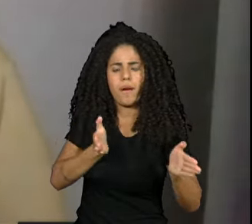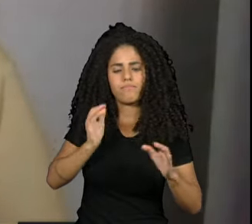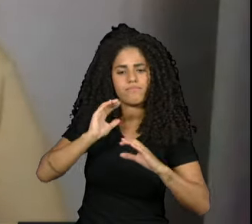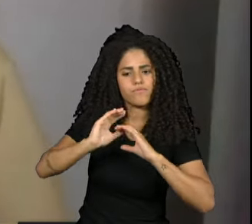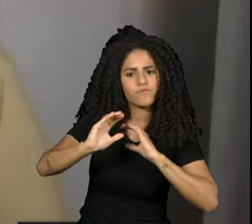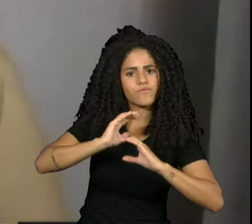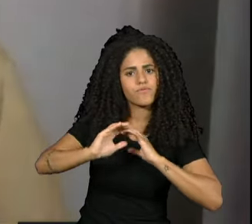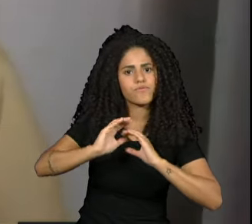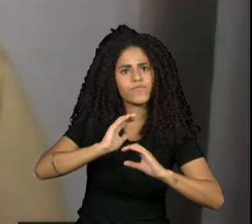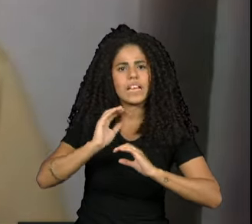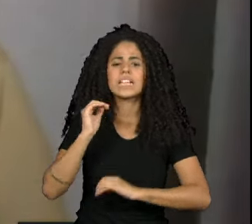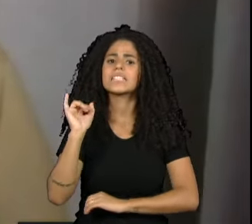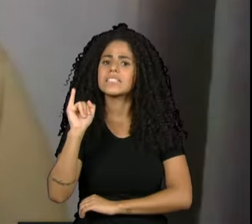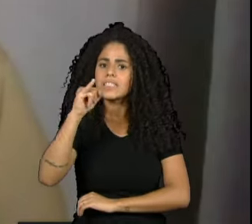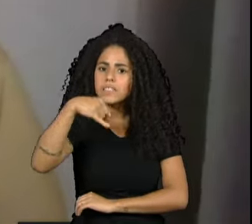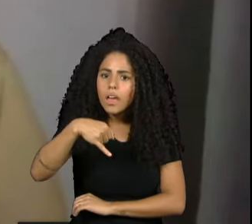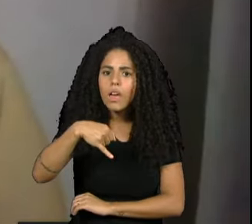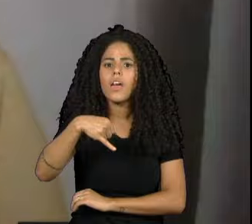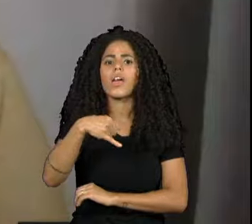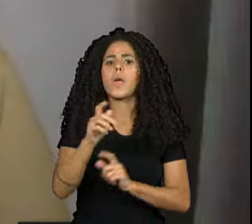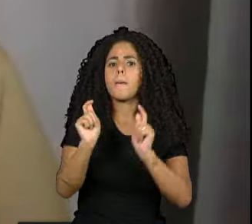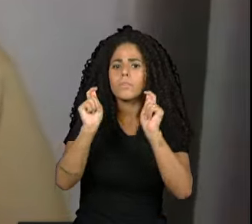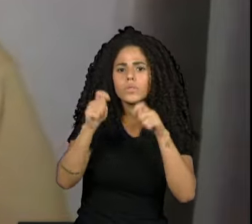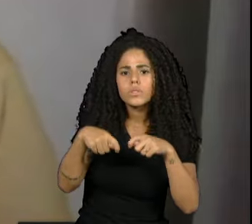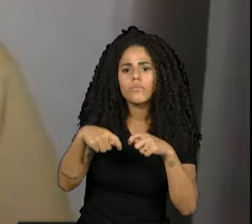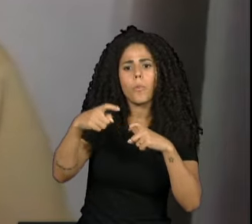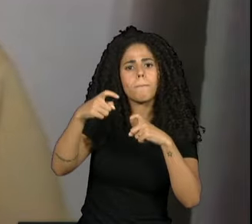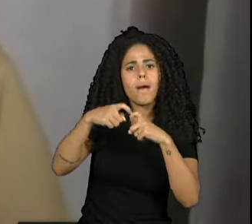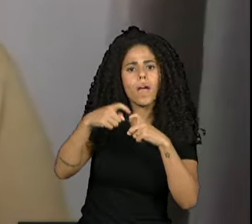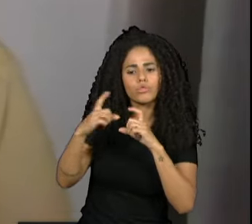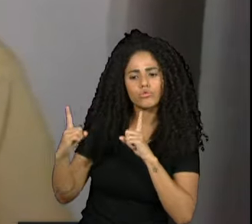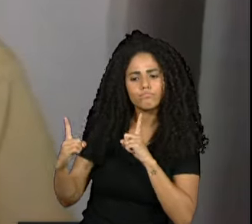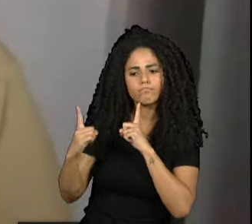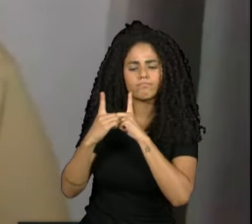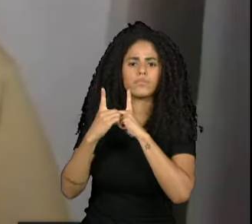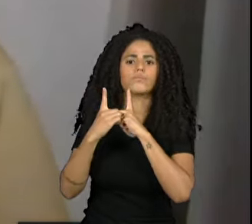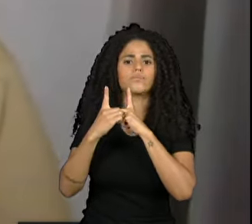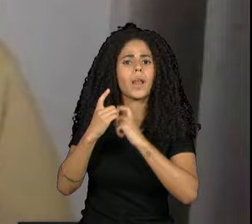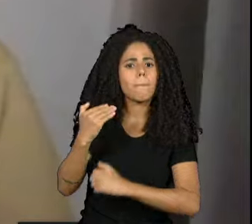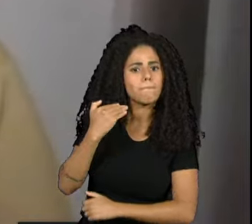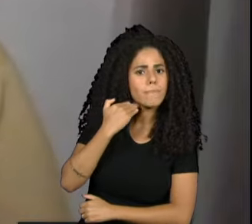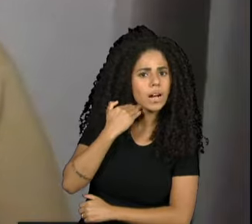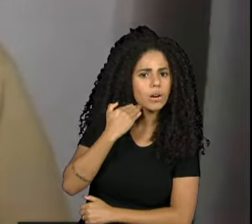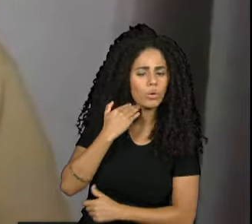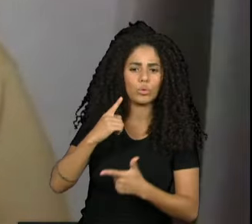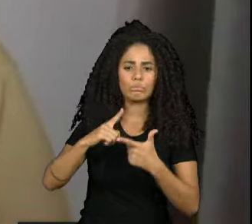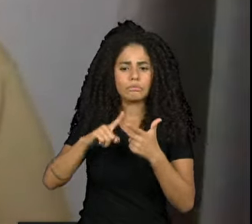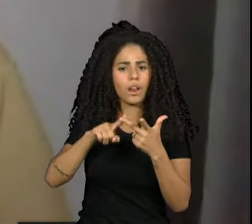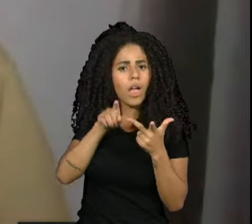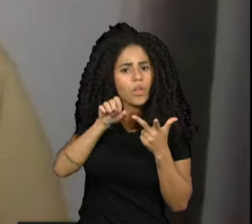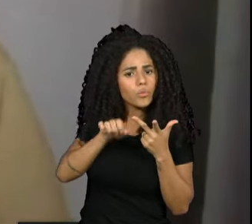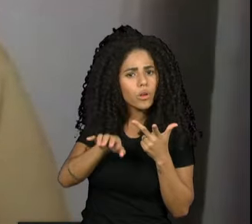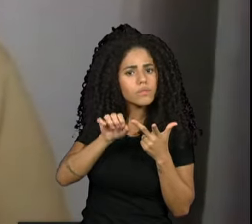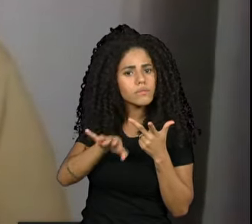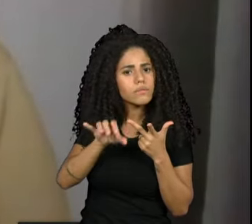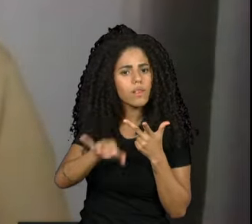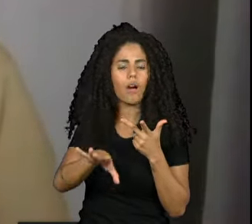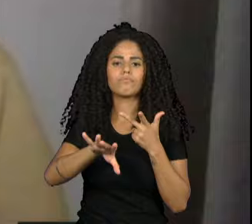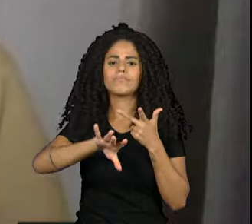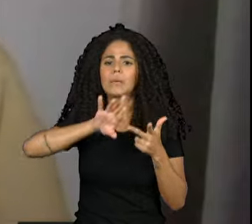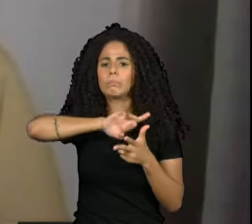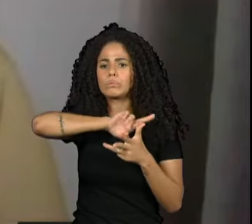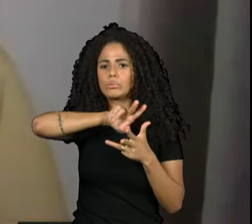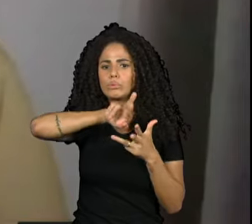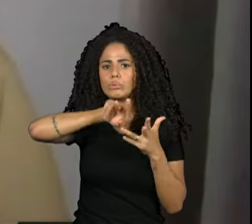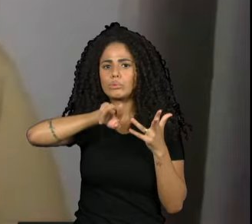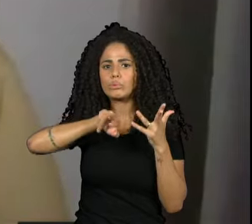pode permitir consultas médicas, acesso a banco, educação, mas tudo parte